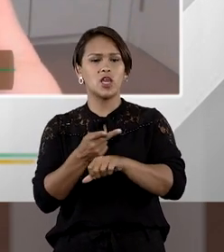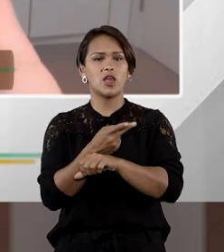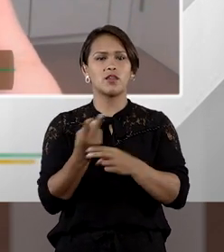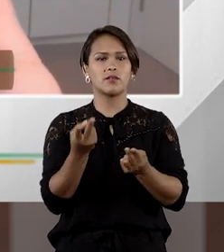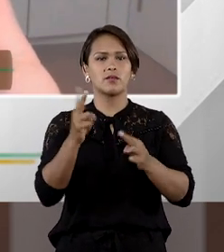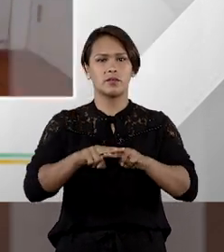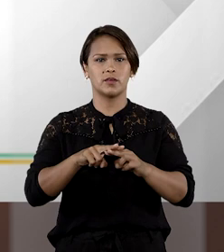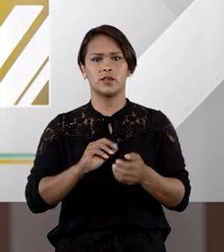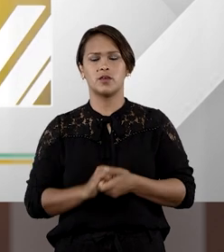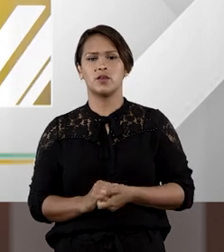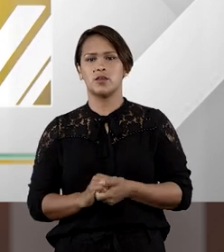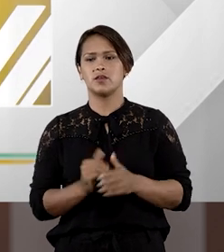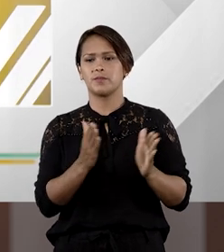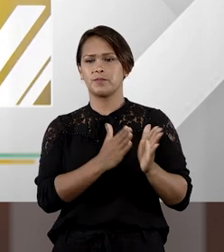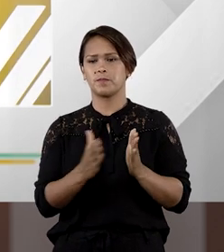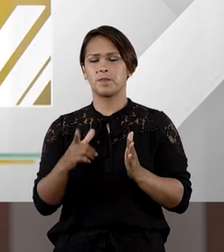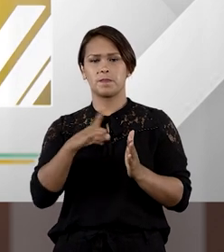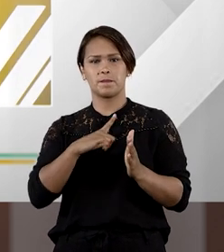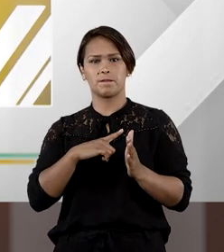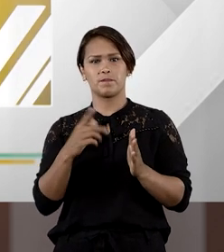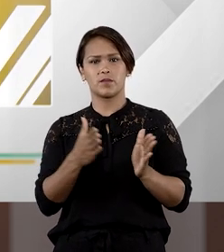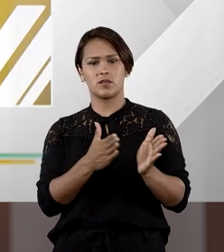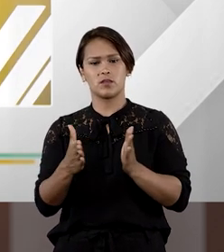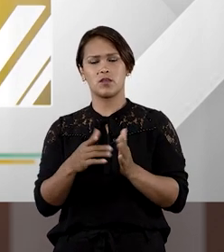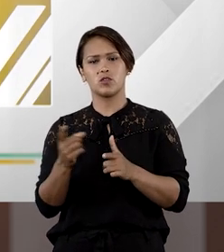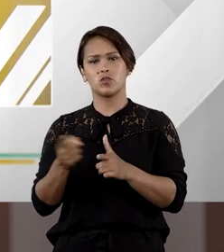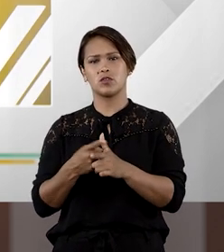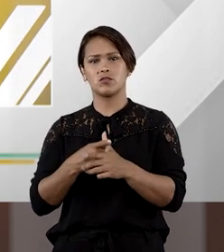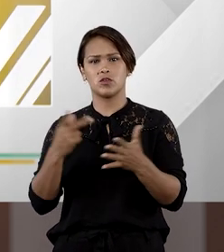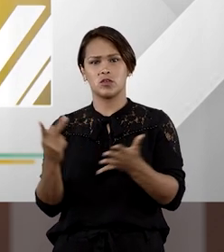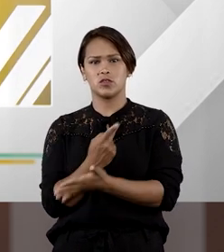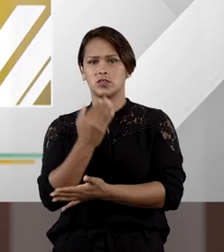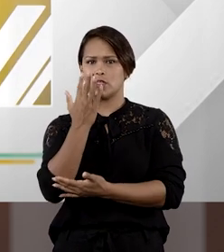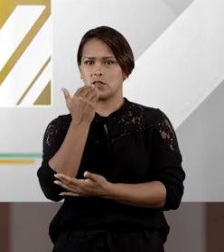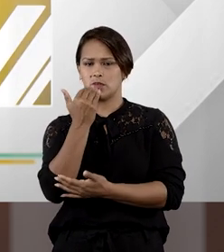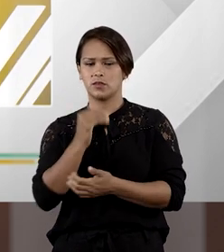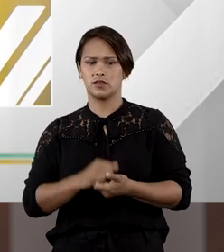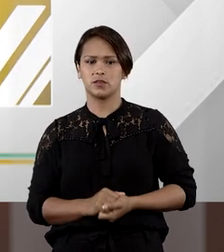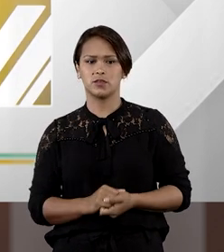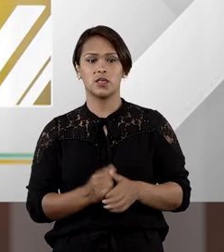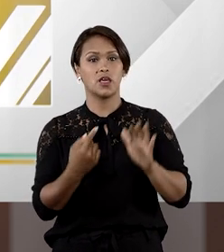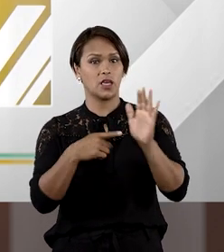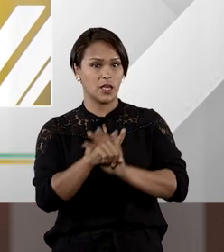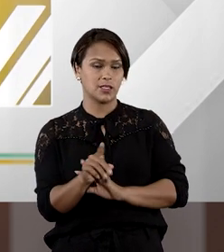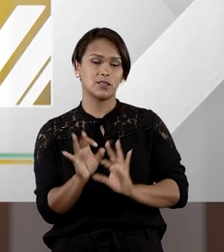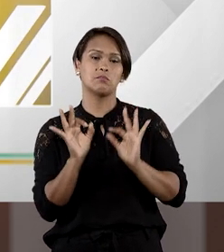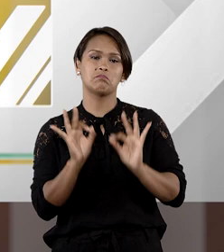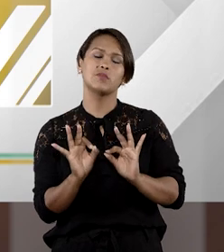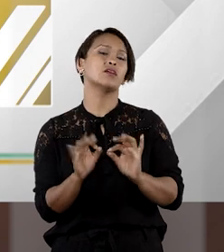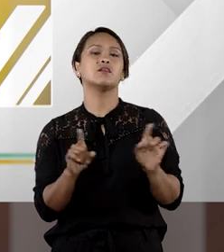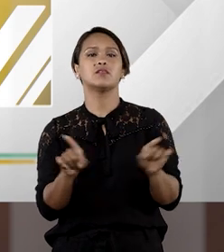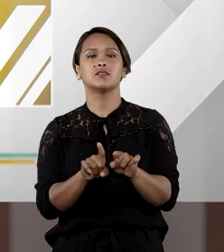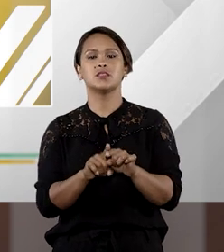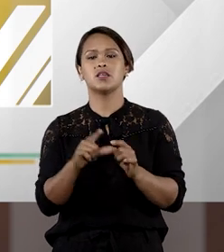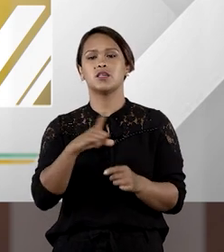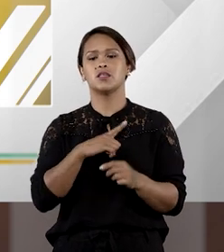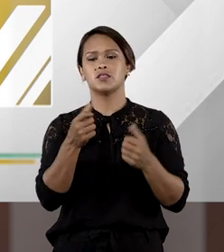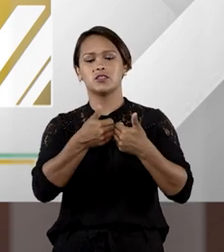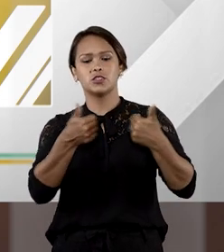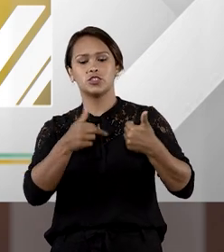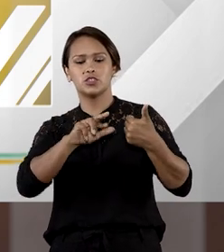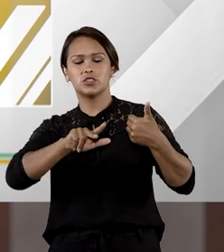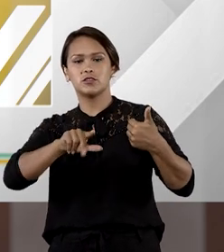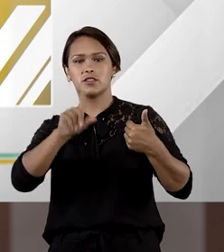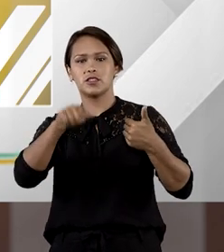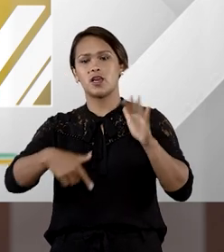cumprimento. E há um tempo máximo para a prisão civil do devedor de alimentos? Essa pergunta também é ótima. E aqui existe uma